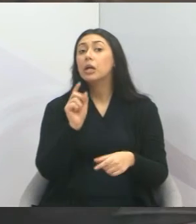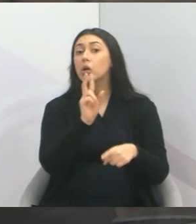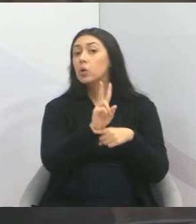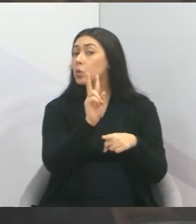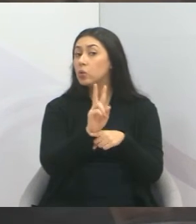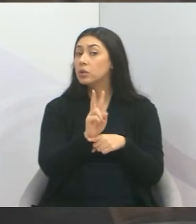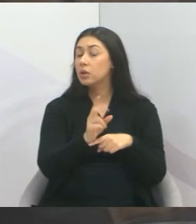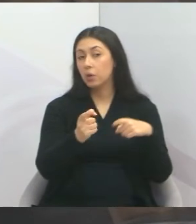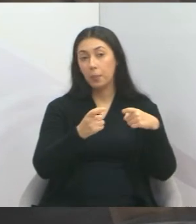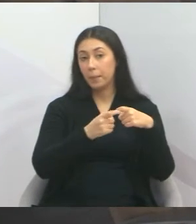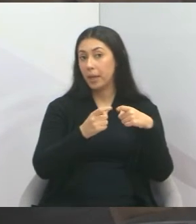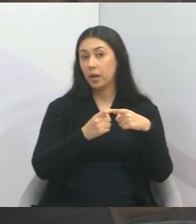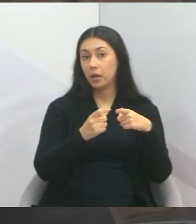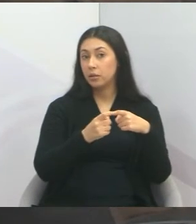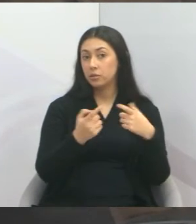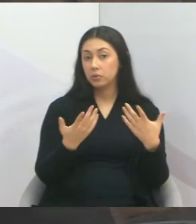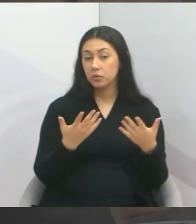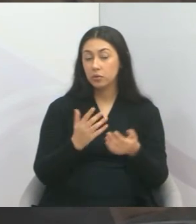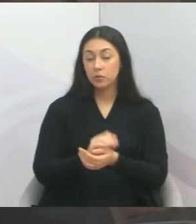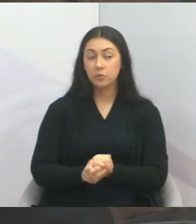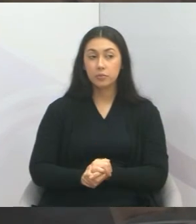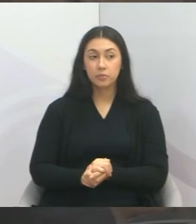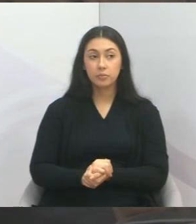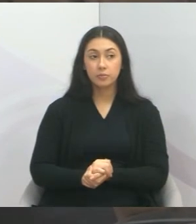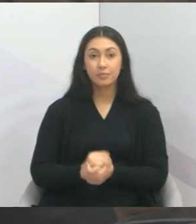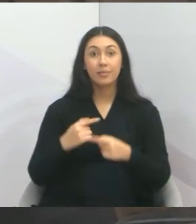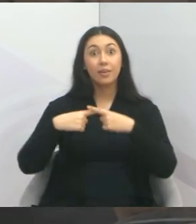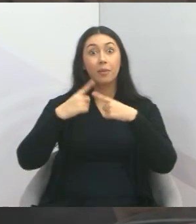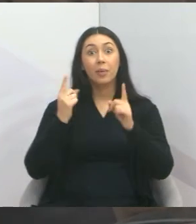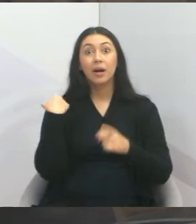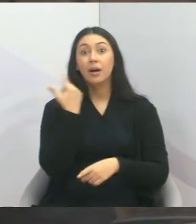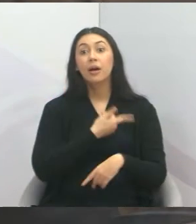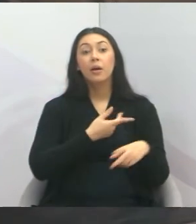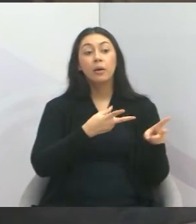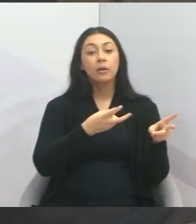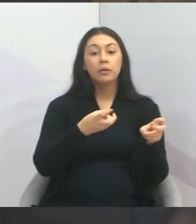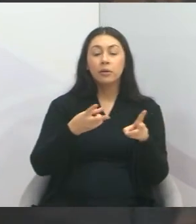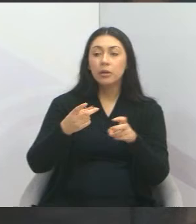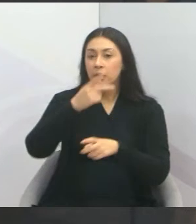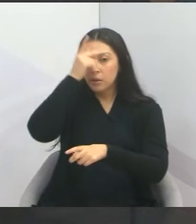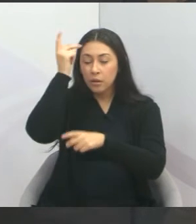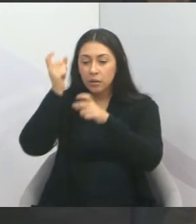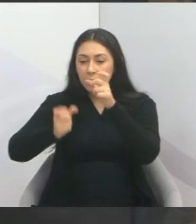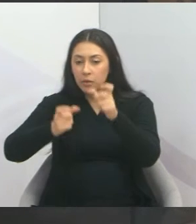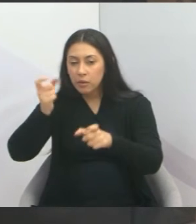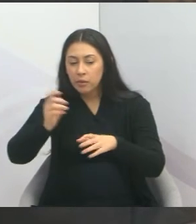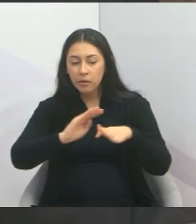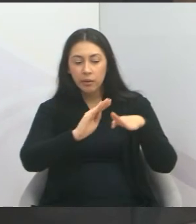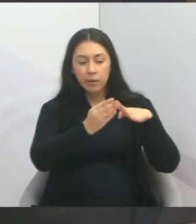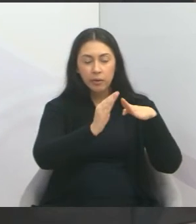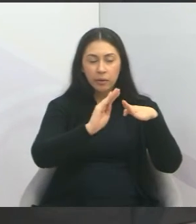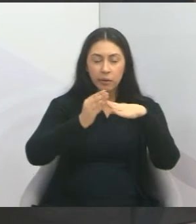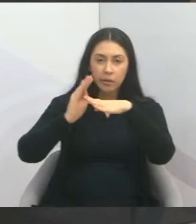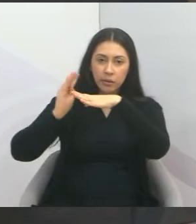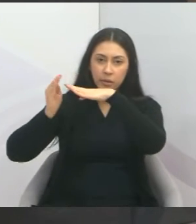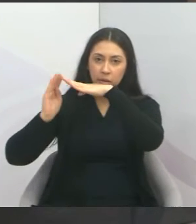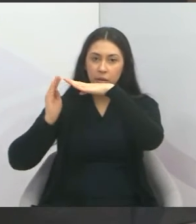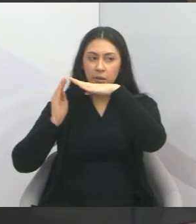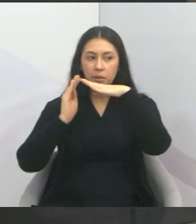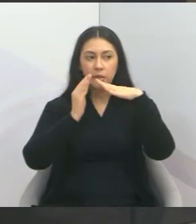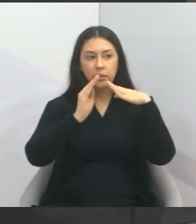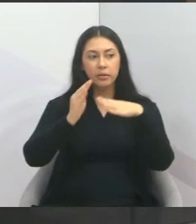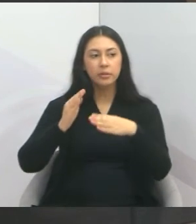conduta ao médico Oi e a gente vê pessoal do Nova Jacareí várias regiões da cidade